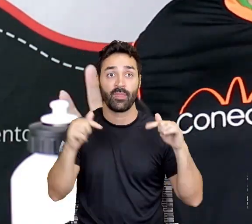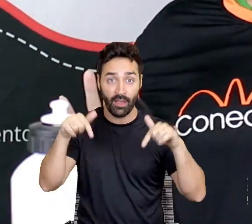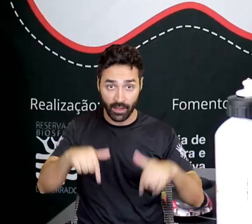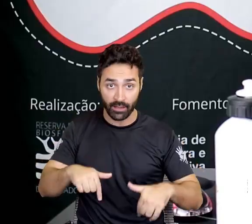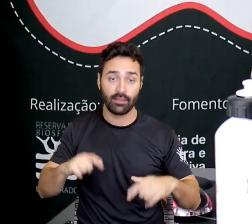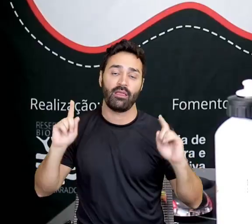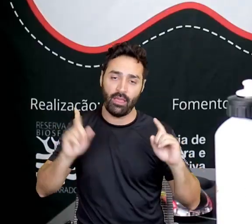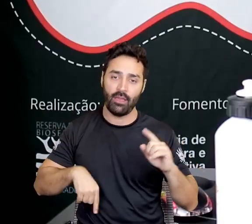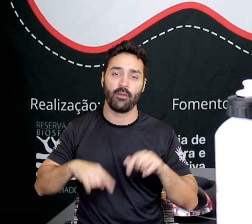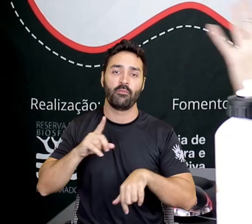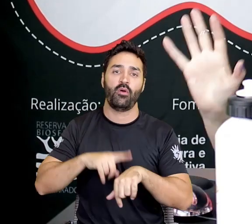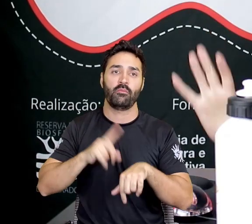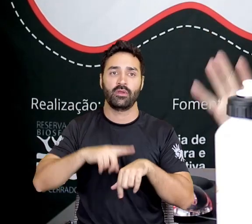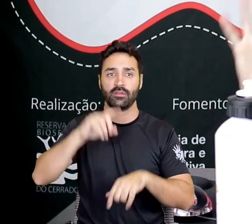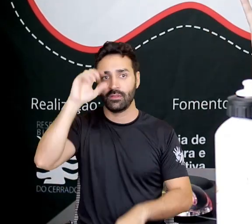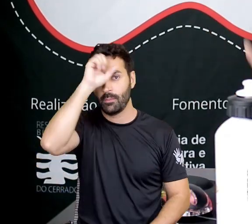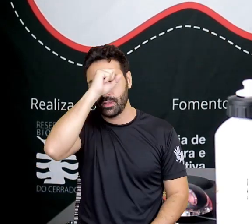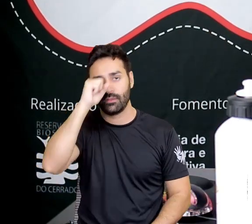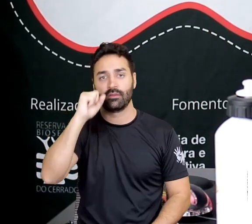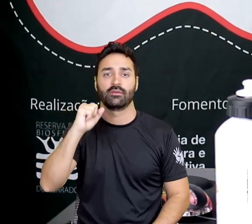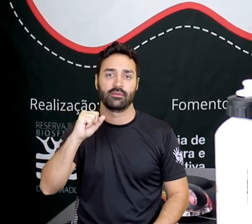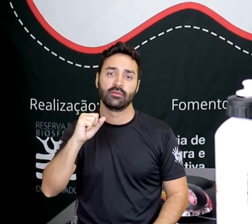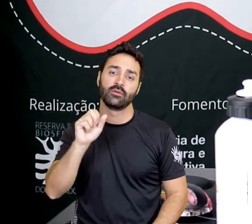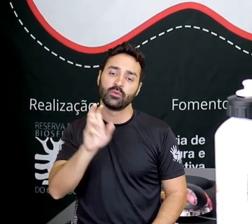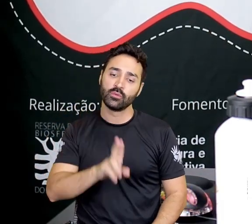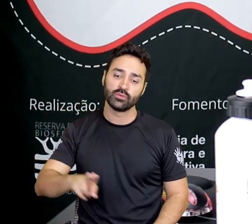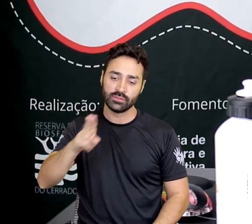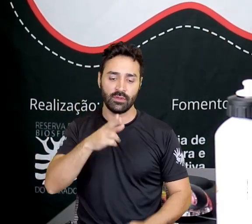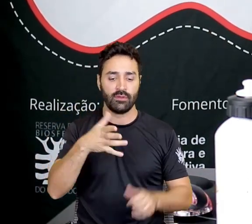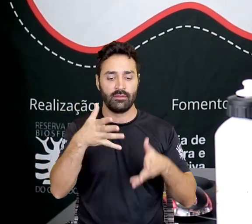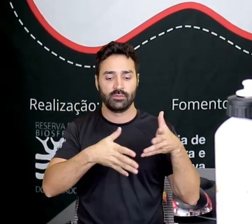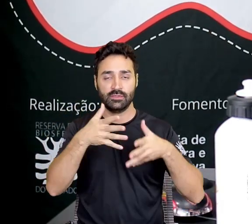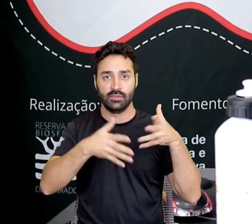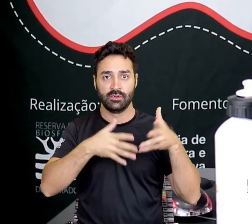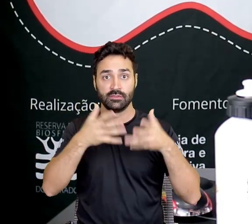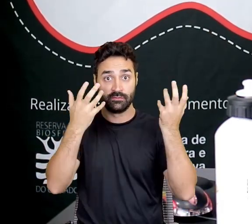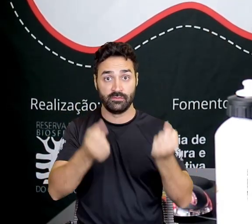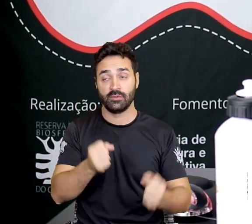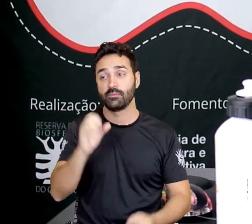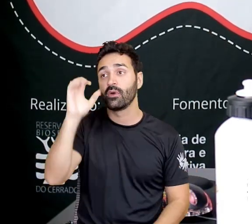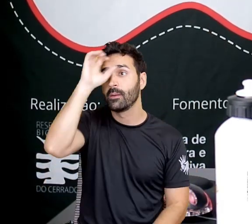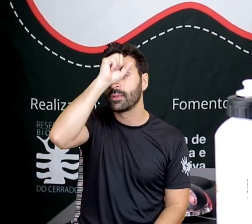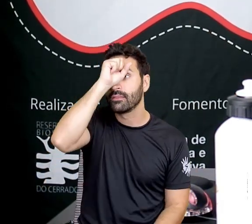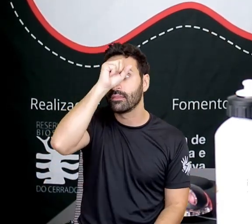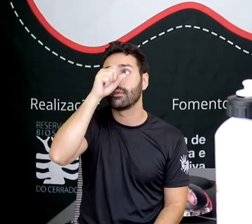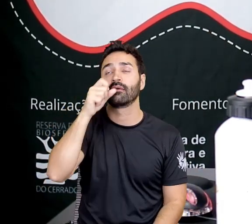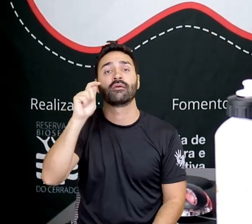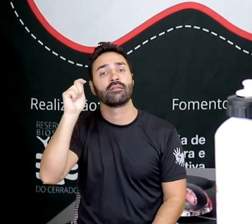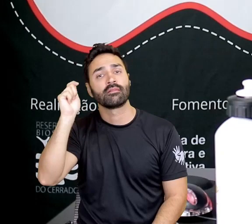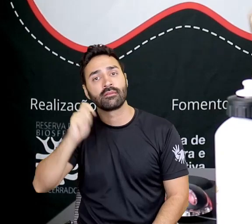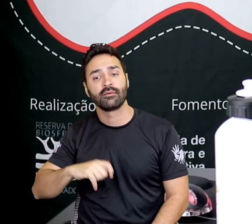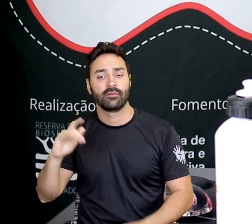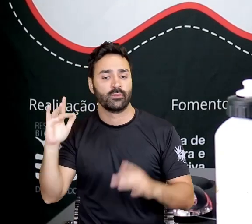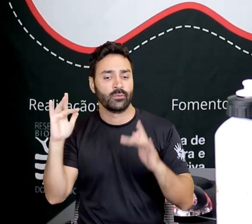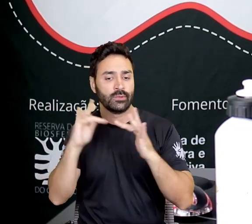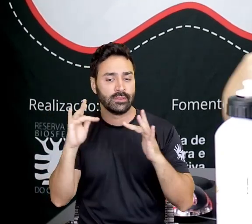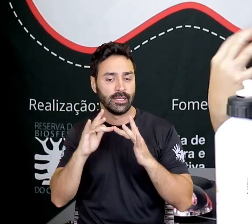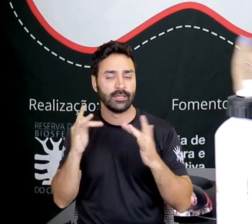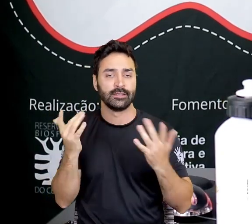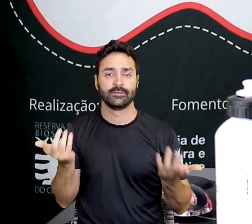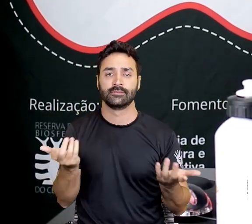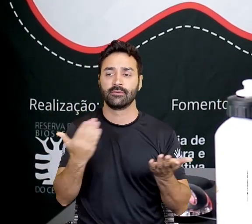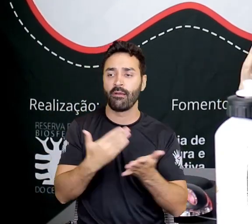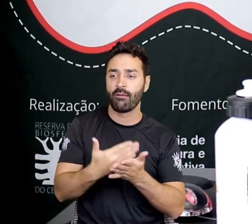esse momento. Vamos aprender a usar a língua de sinais. Vamos aprender, vamos ter contato, vamos começar